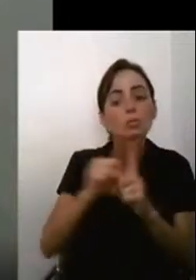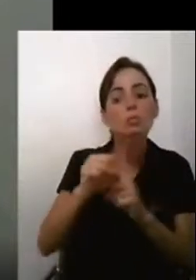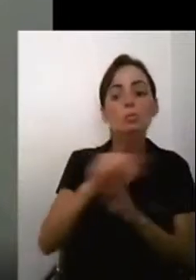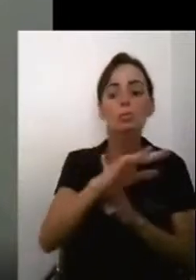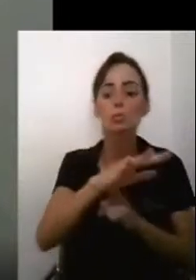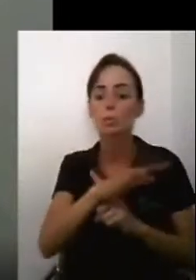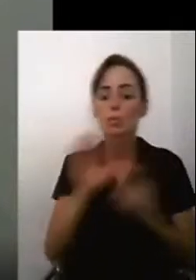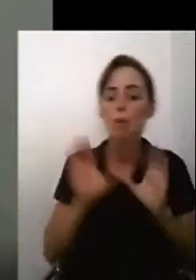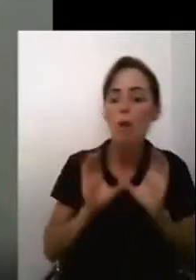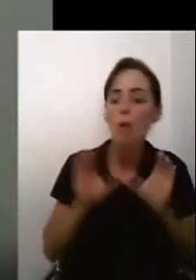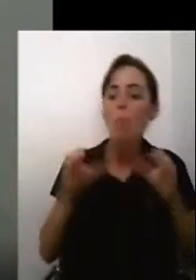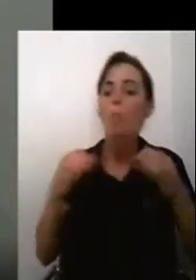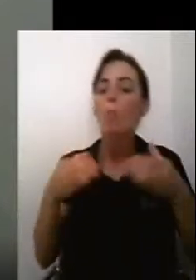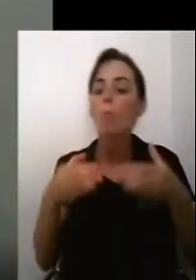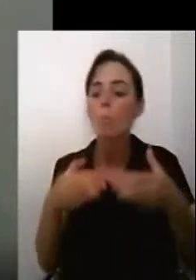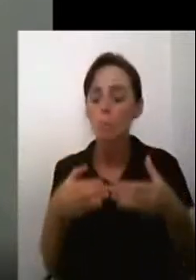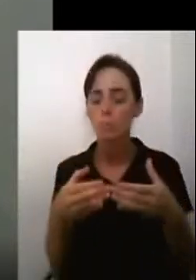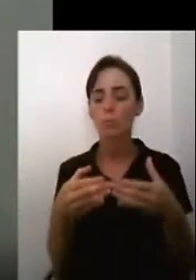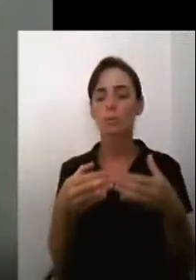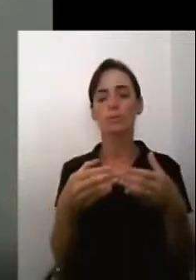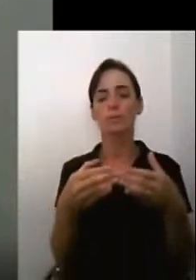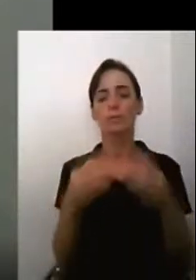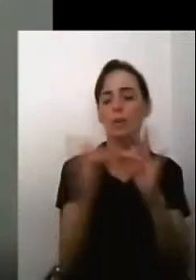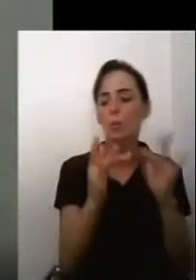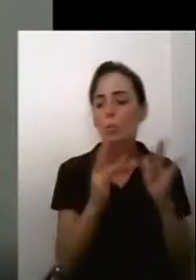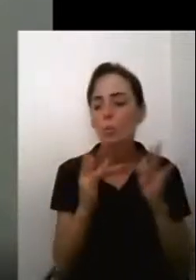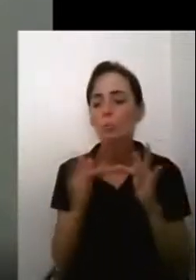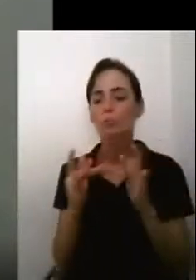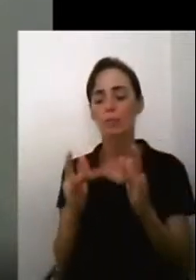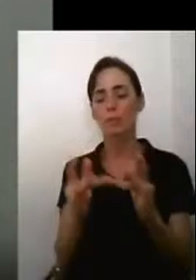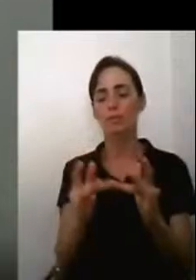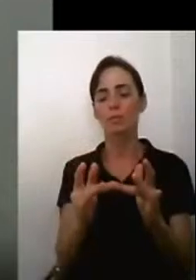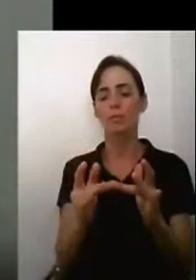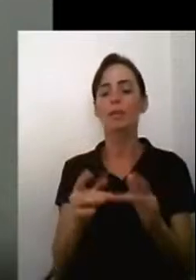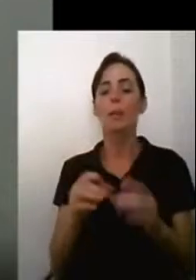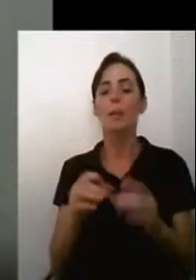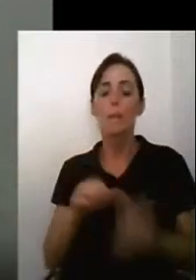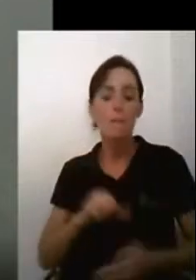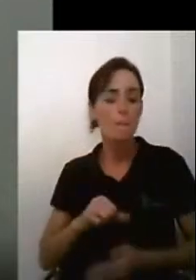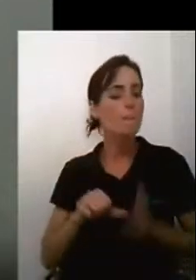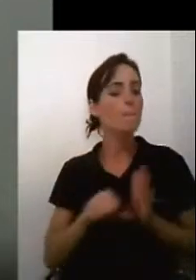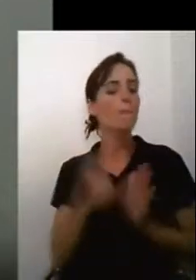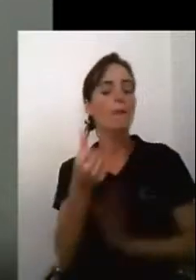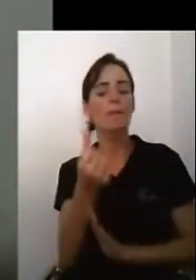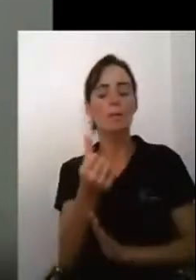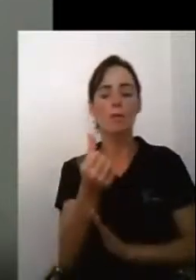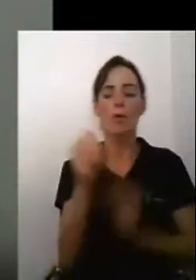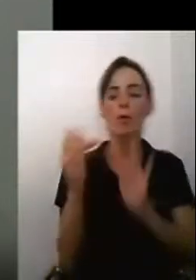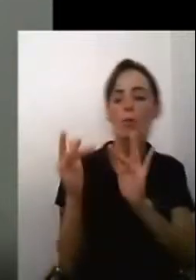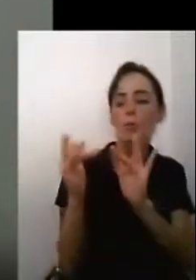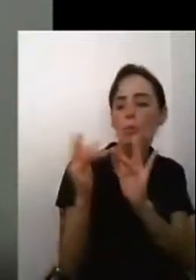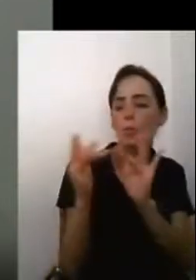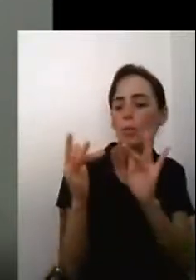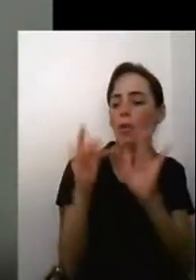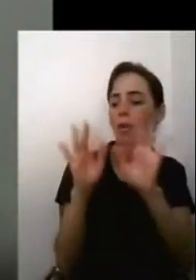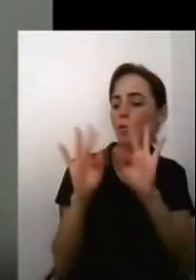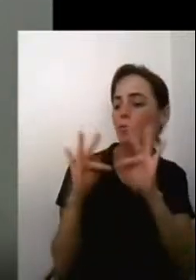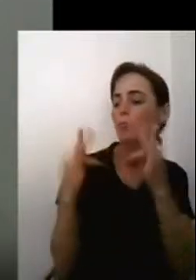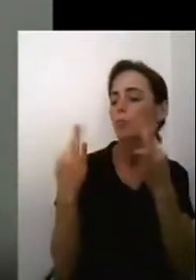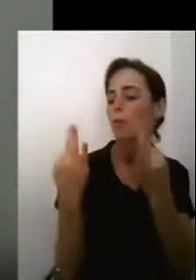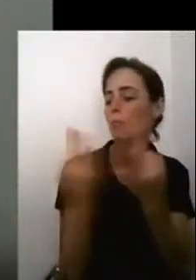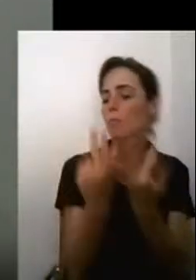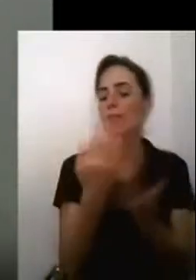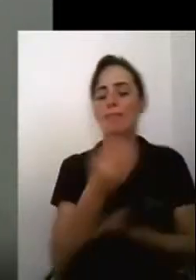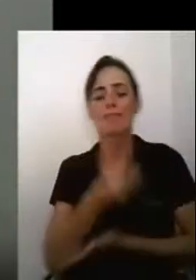na comunidade em que vivem. Deem o seu melhor no convívio com a família e com os